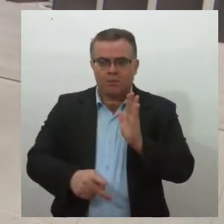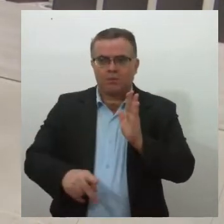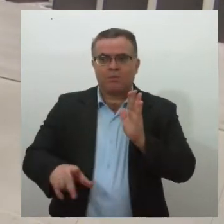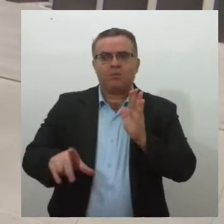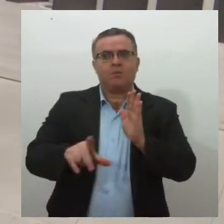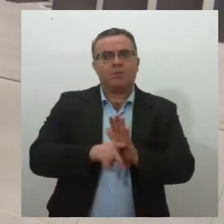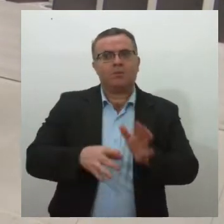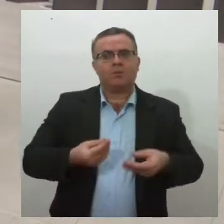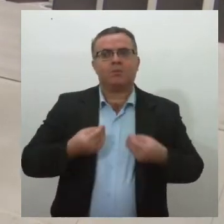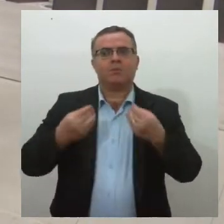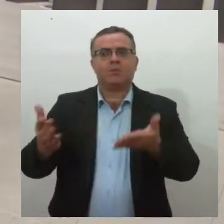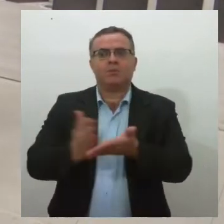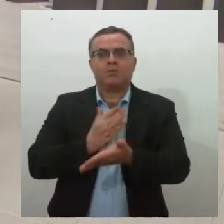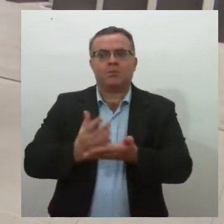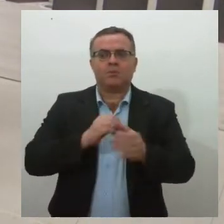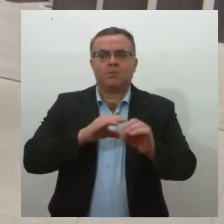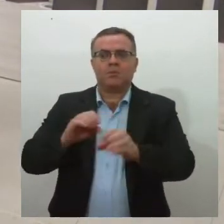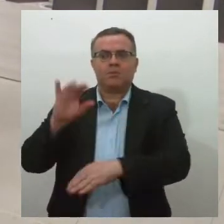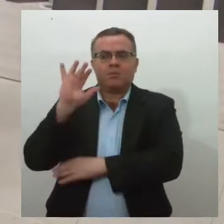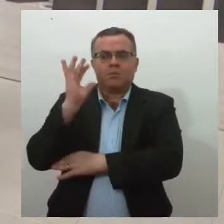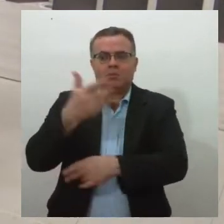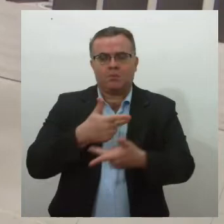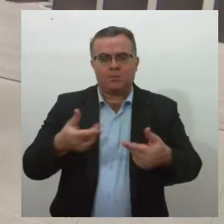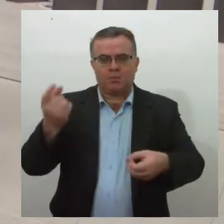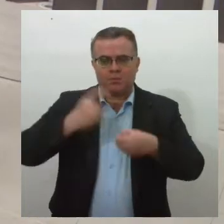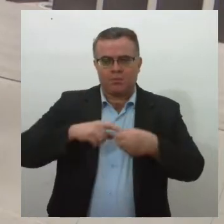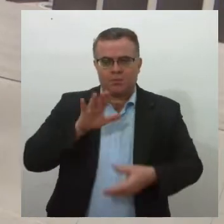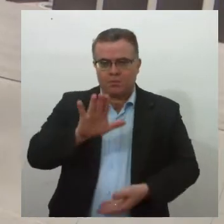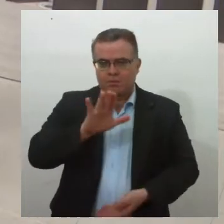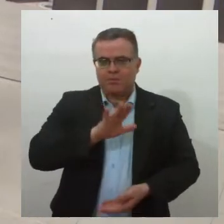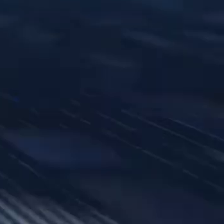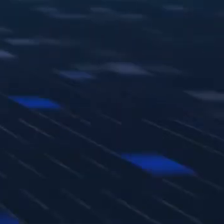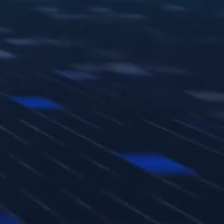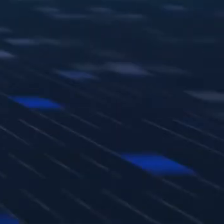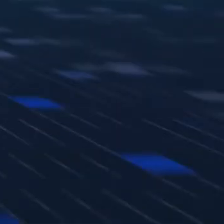livro sobre educação ambiental. Voltamos em instantes, não sai daí.